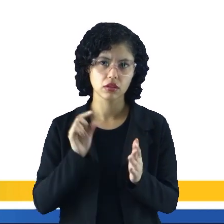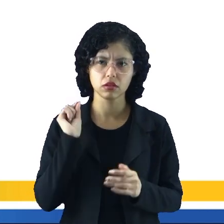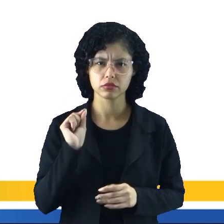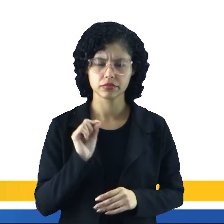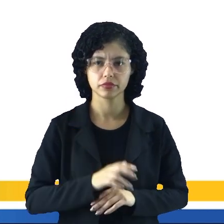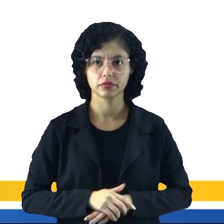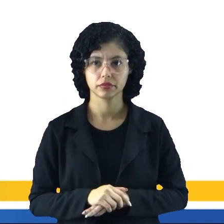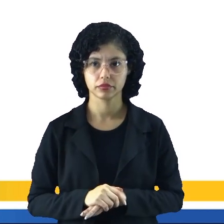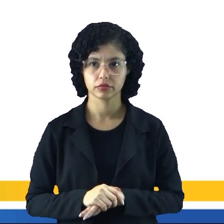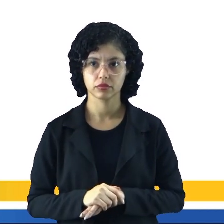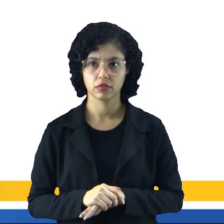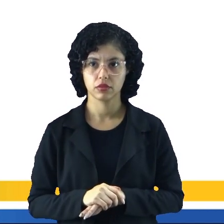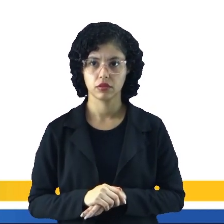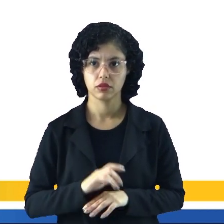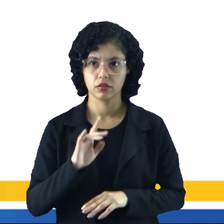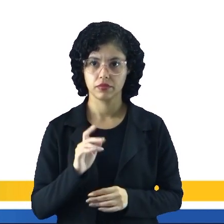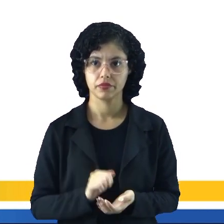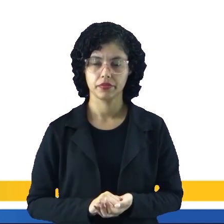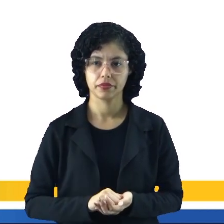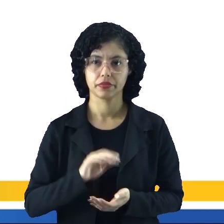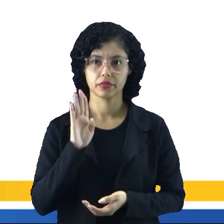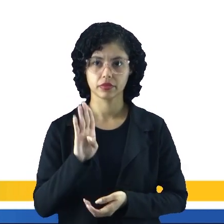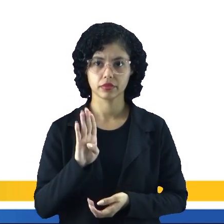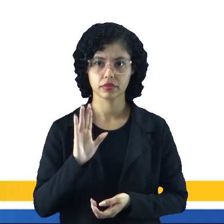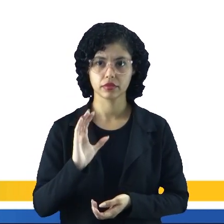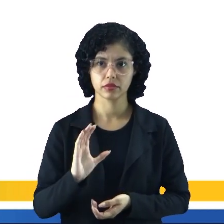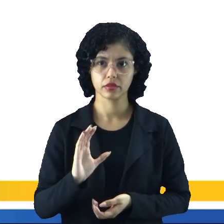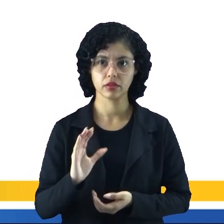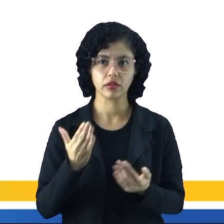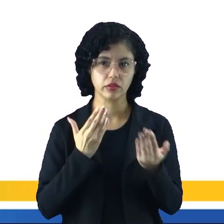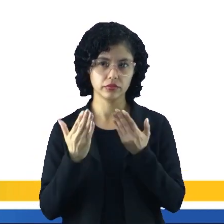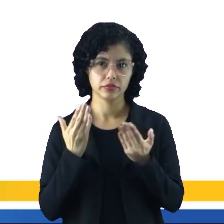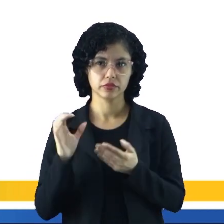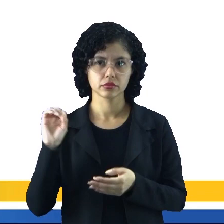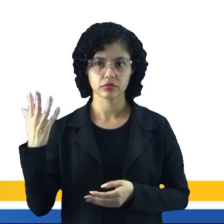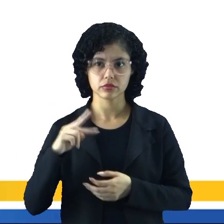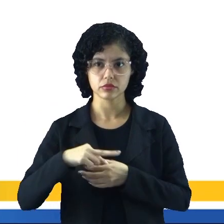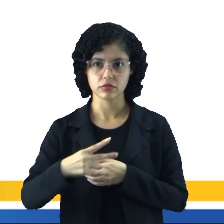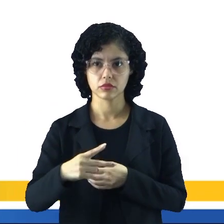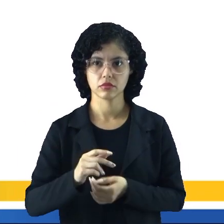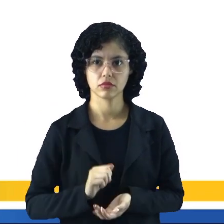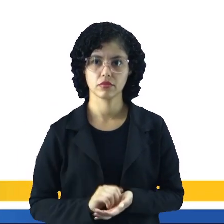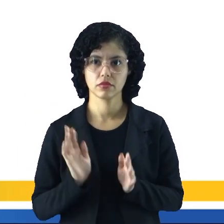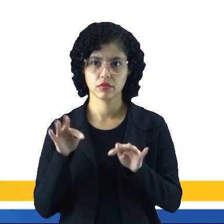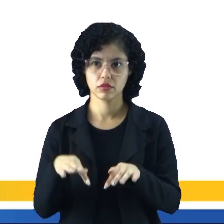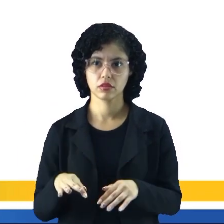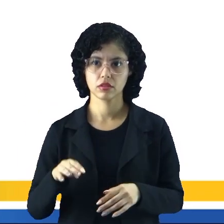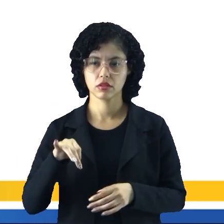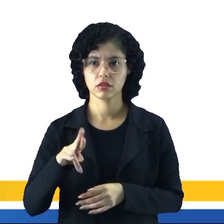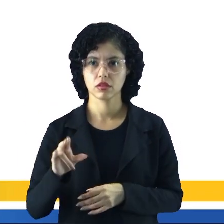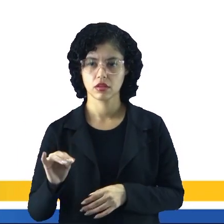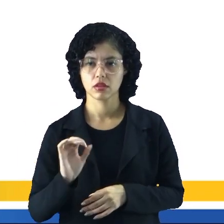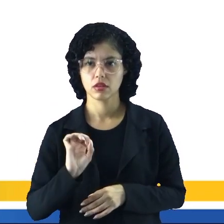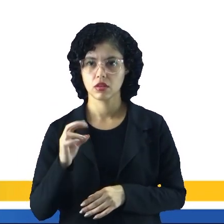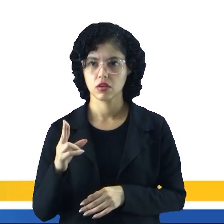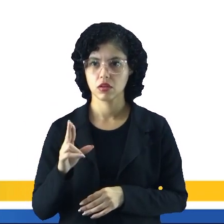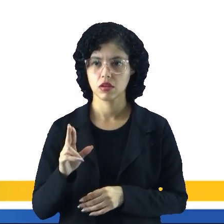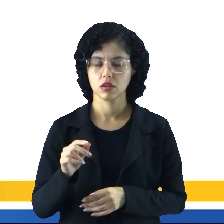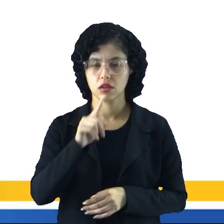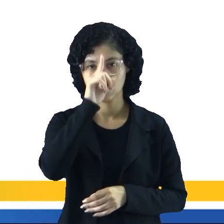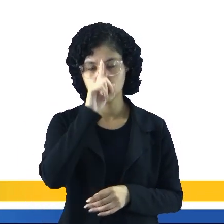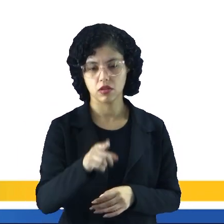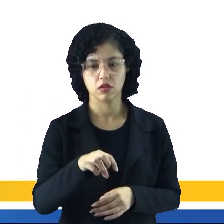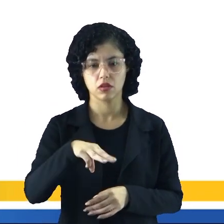de vista Ok definição hierarquia exemplificação comparação causa e consequência finalidade meios ou